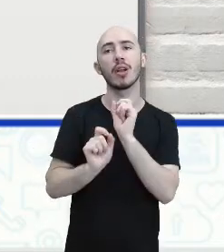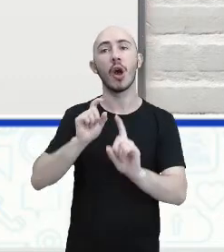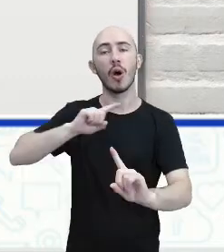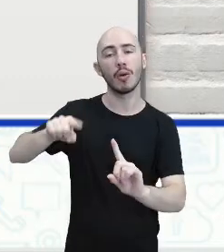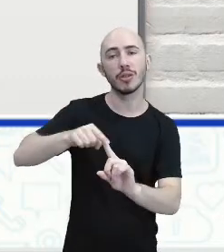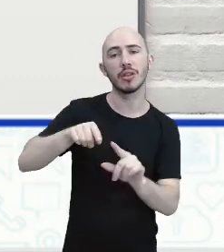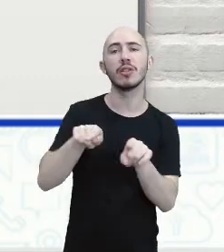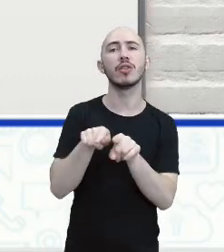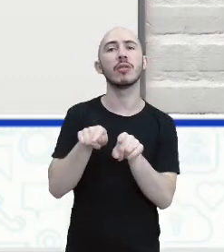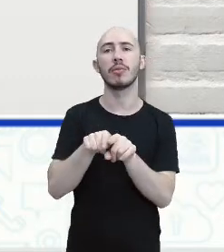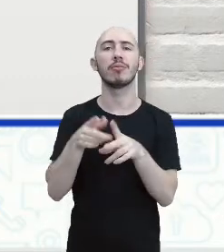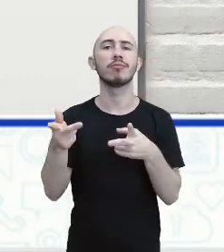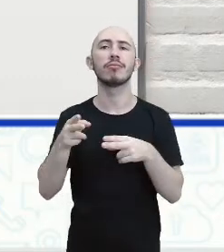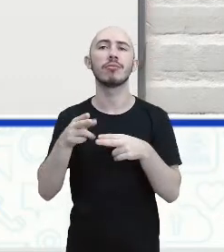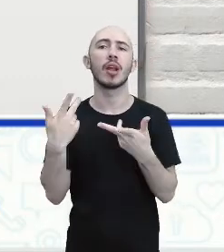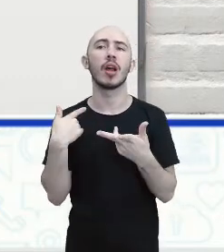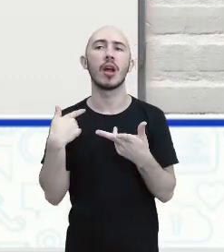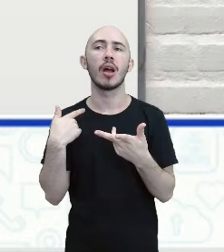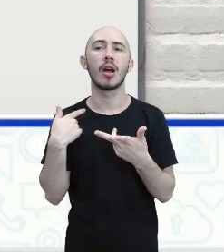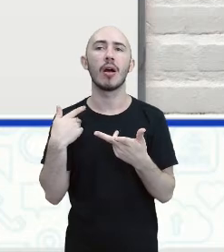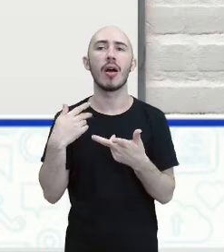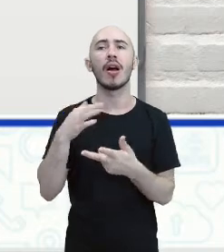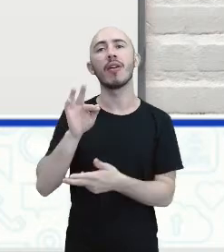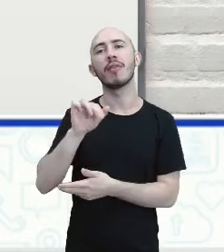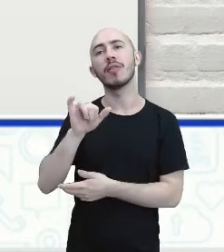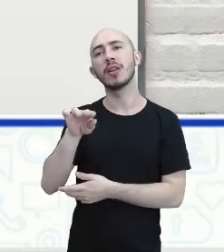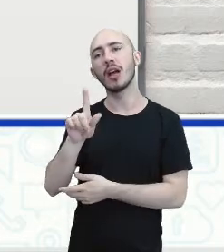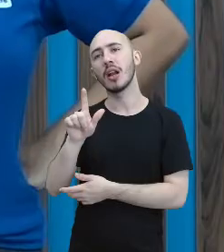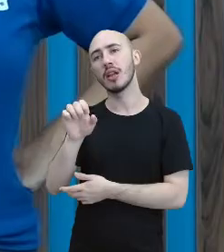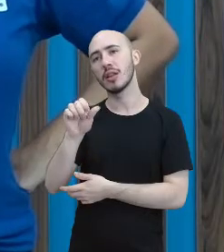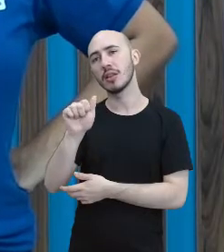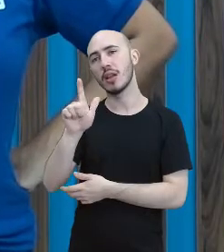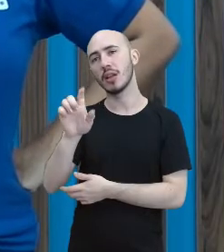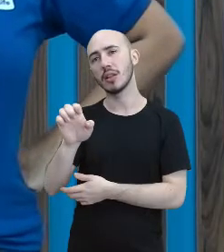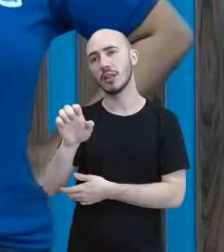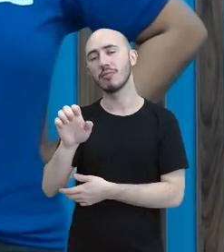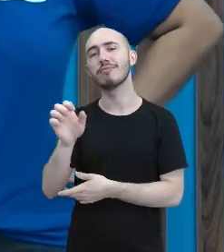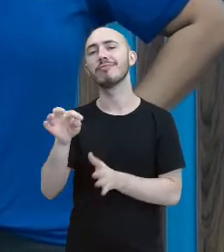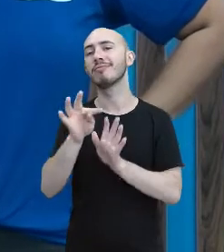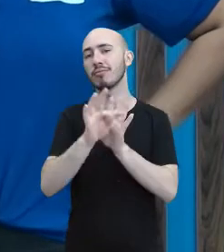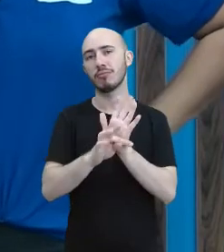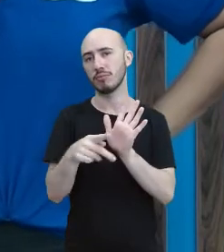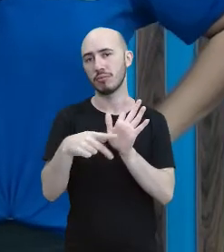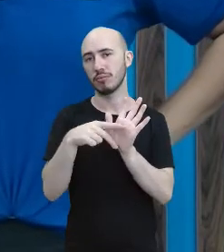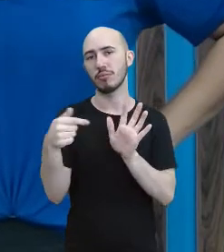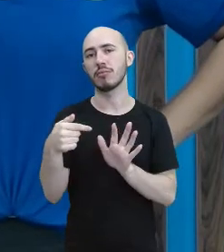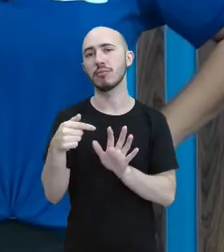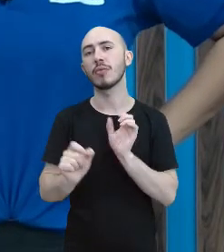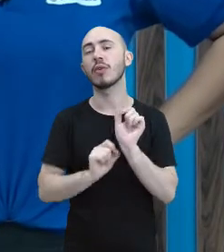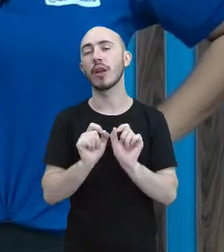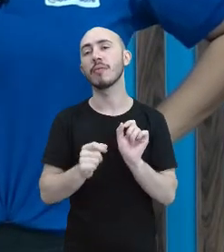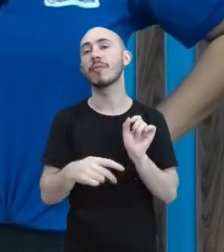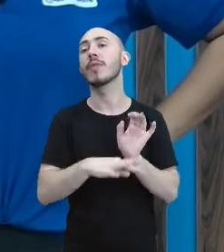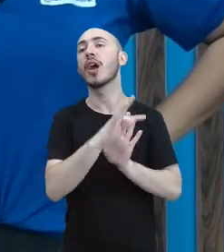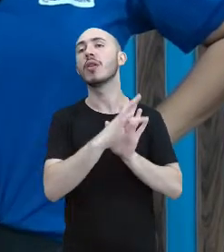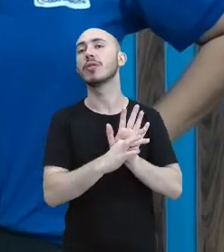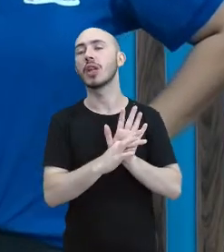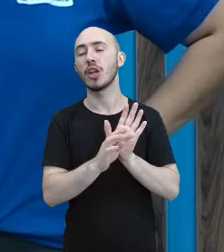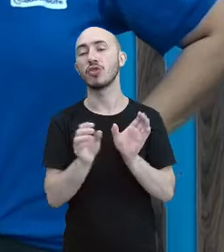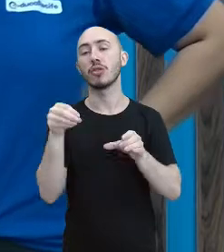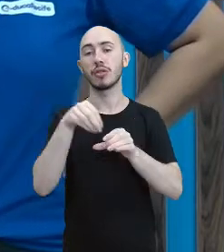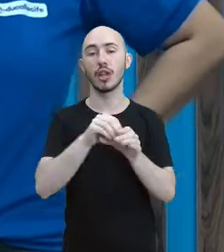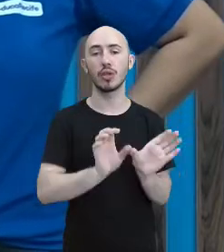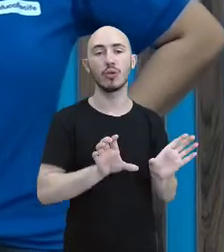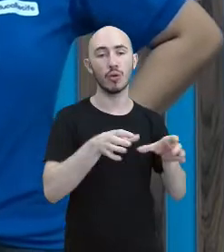finalidade do texto. Então, quando eu digo que um texto pertence a um agrupamento textual da ordem